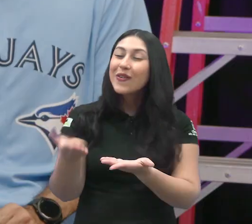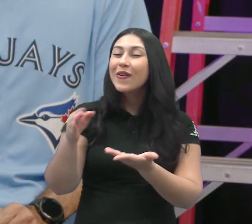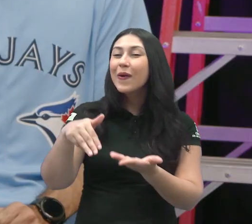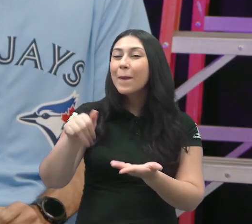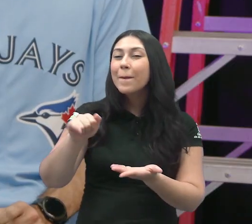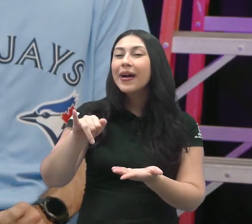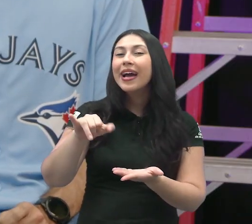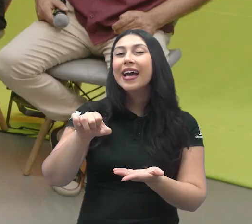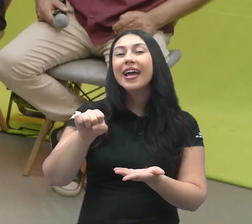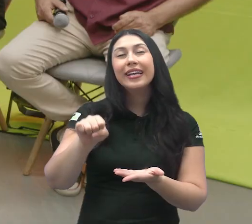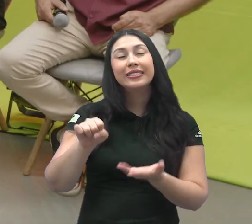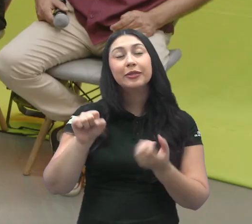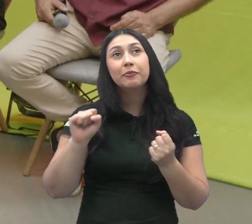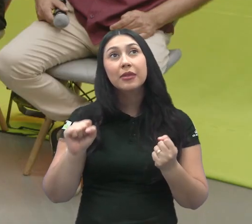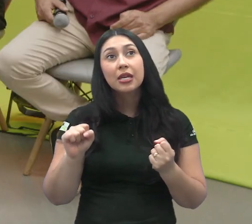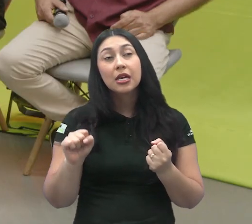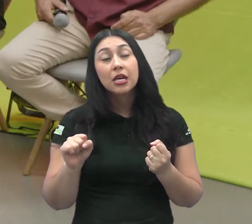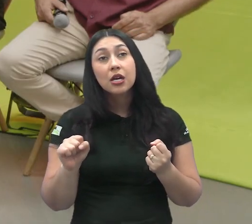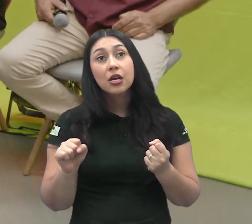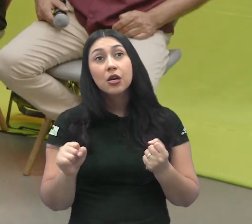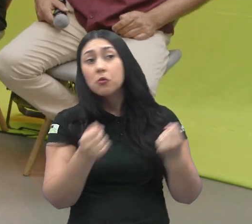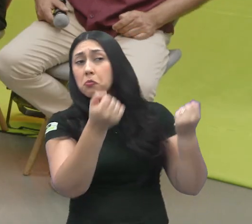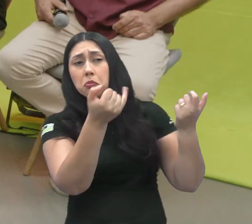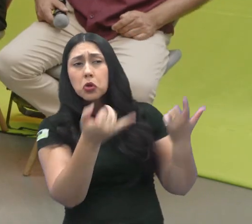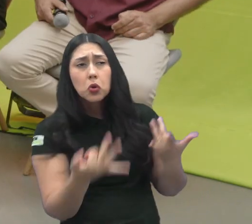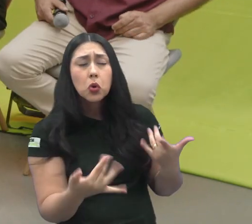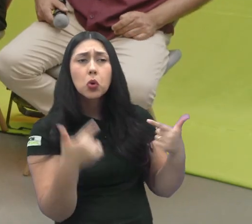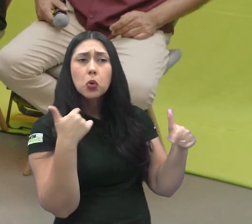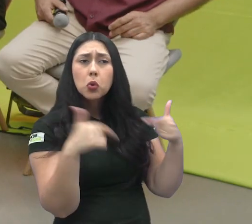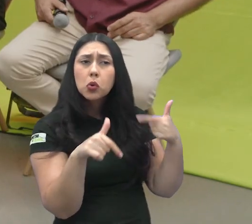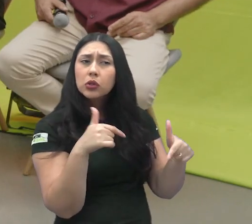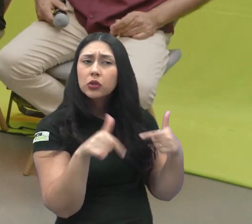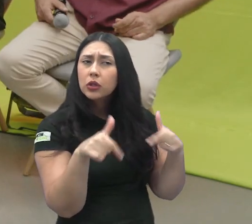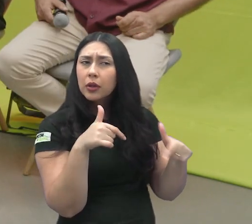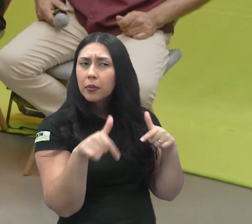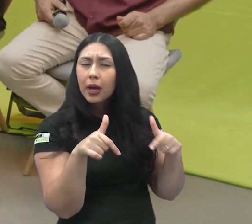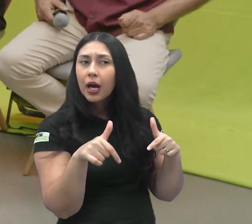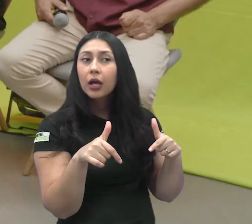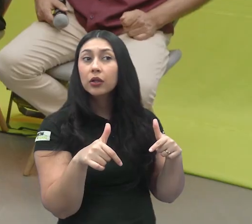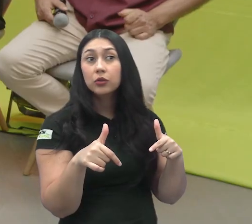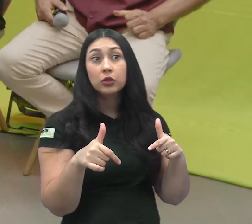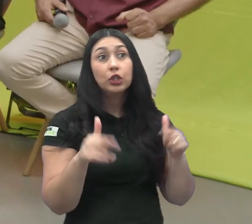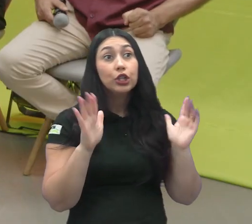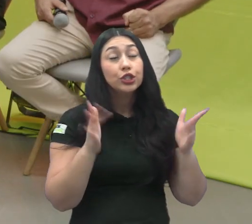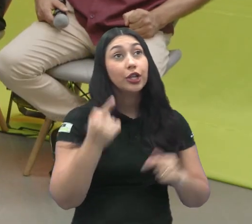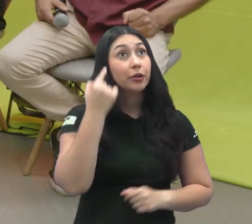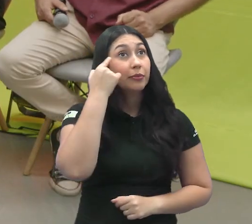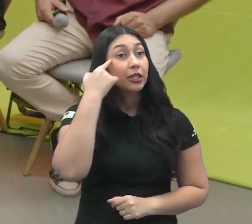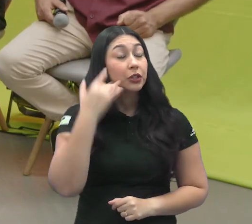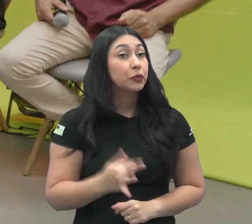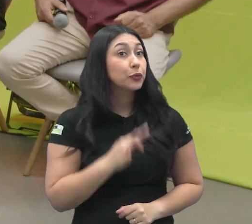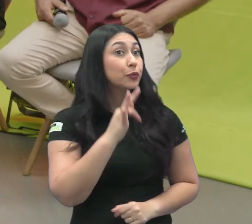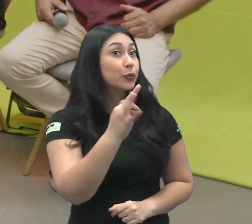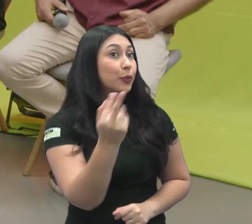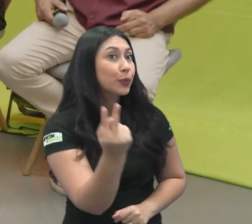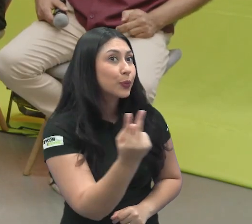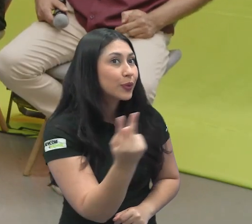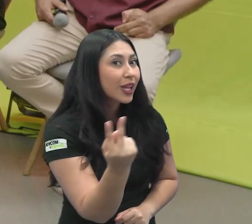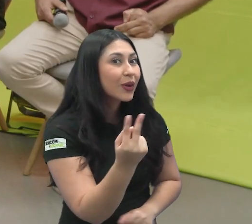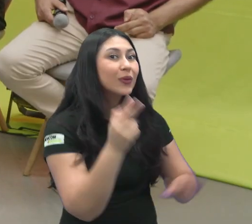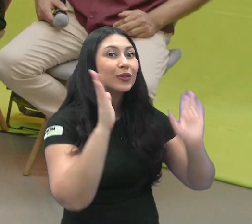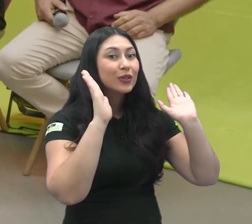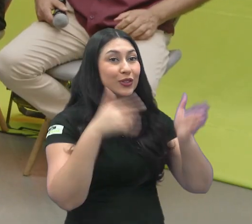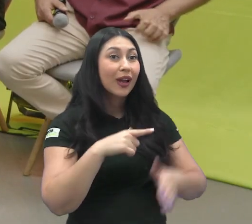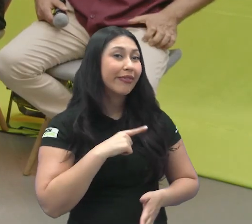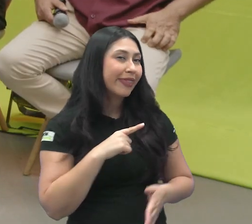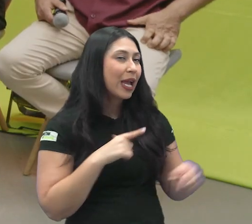Maísa, você falou desse seu trabalho, né, do segundo disco, pensando no segundo disco mais à frente. Já tem umas músicas,